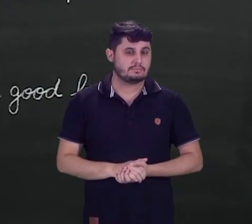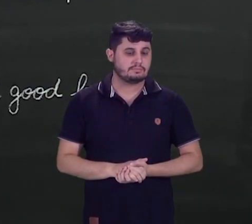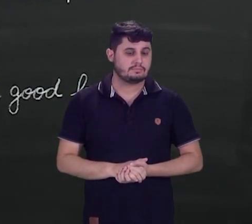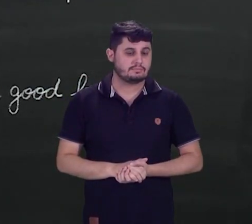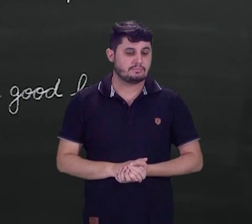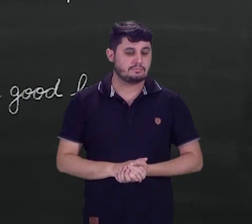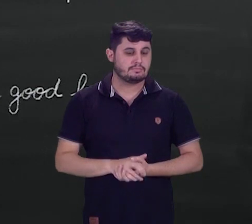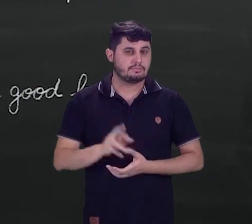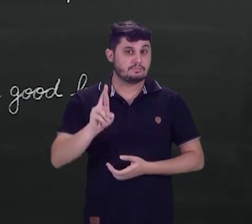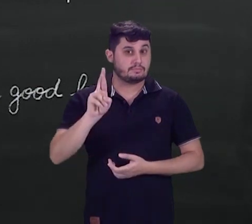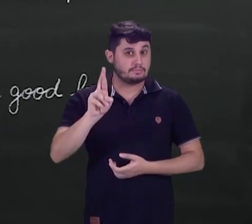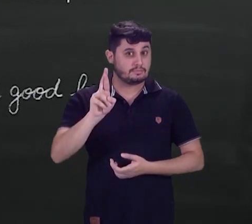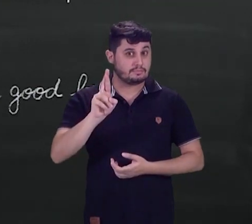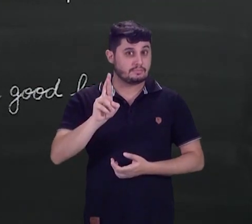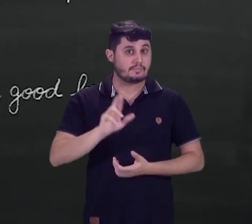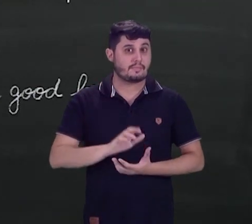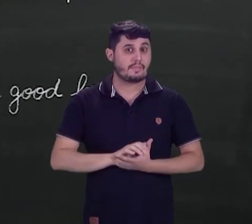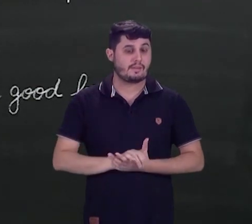R,